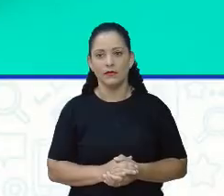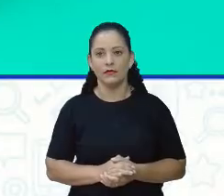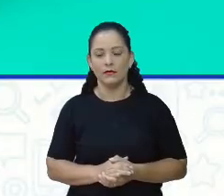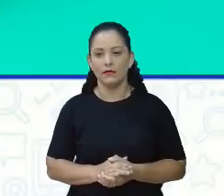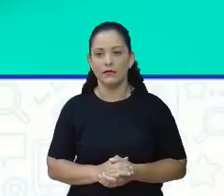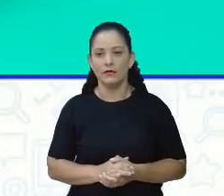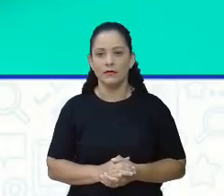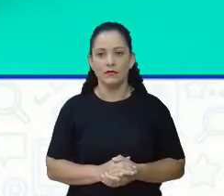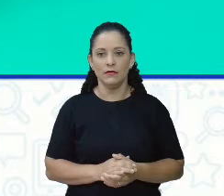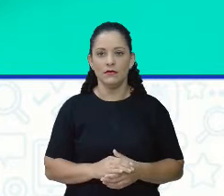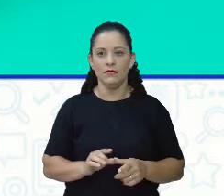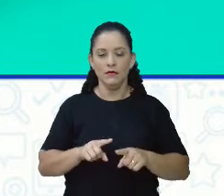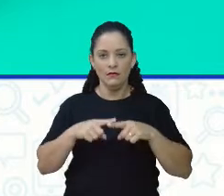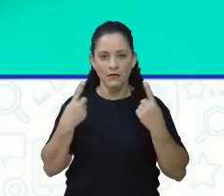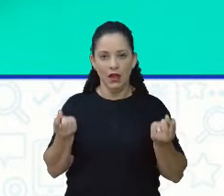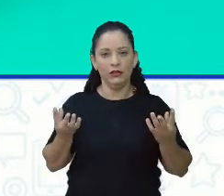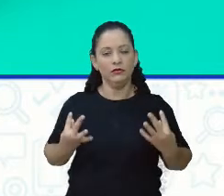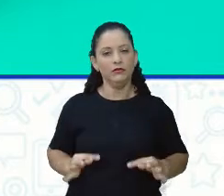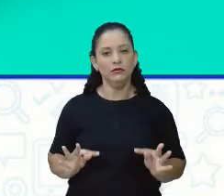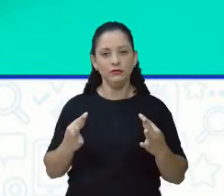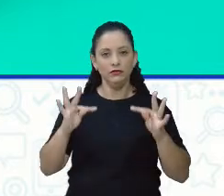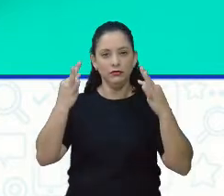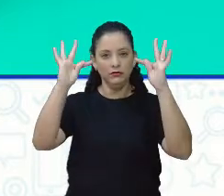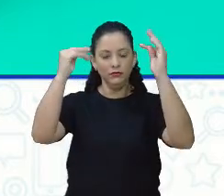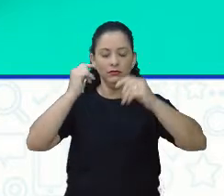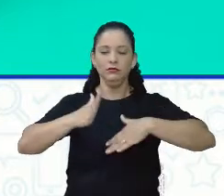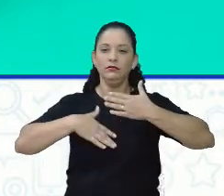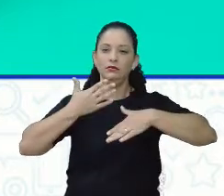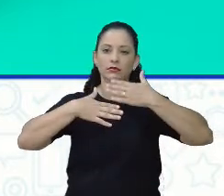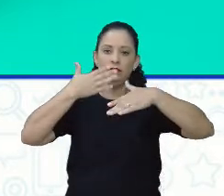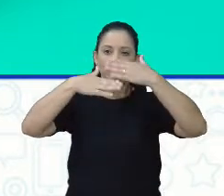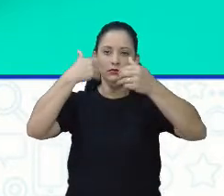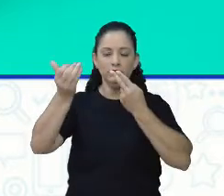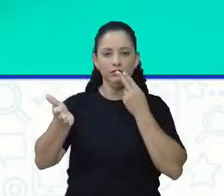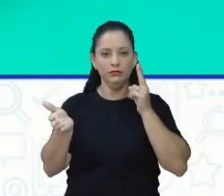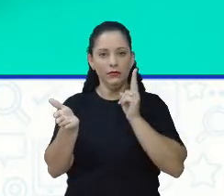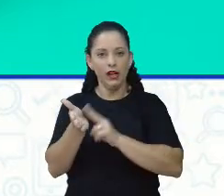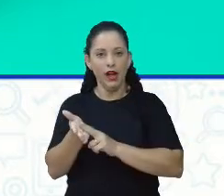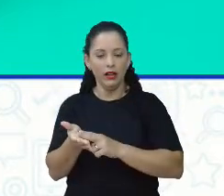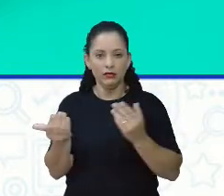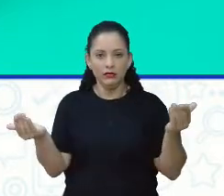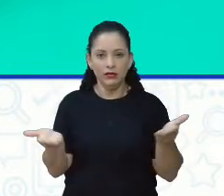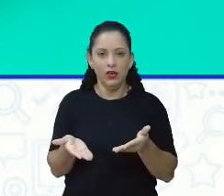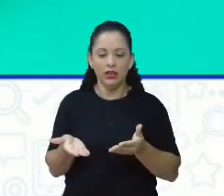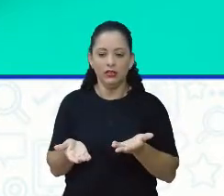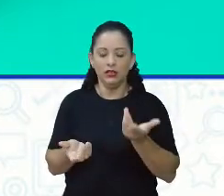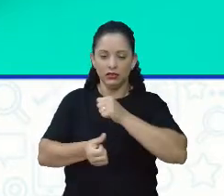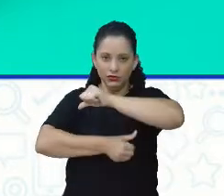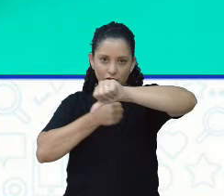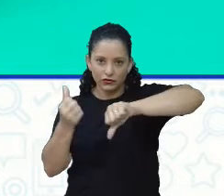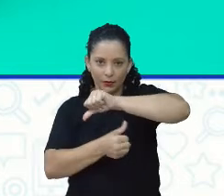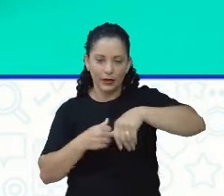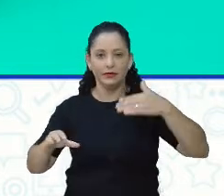Contudo, né, com o progresso da tecnologia, a carta virou o e-mail, né, que a gente também já